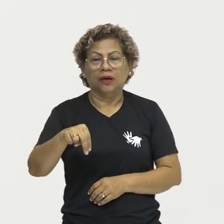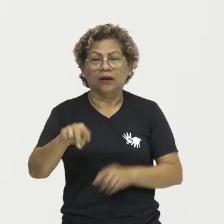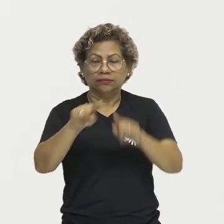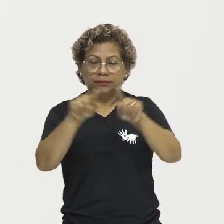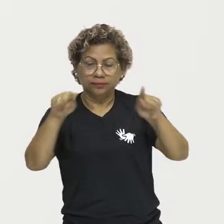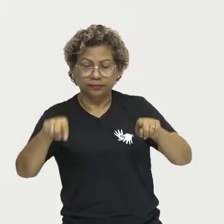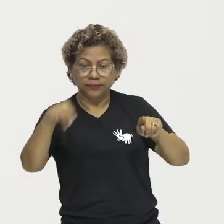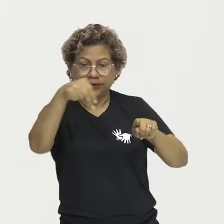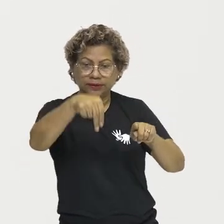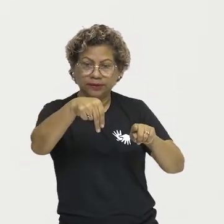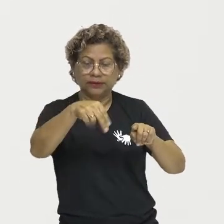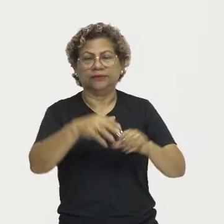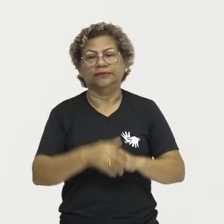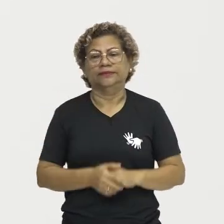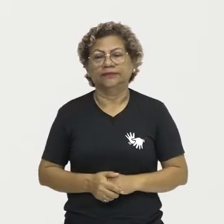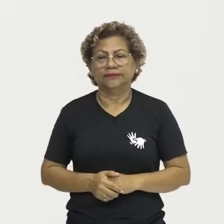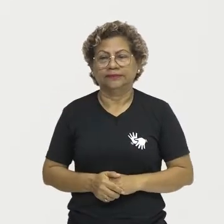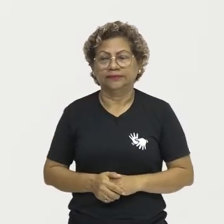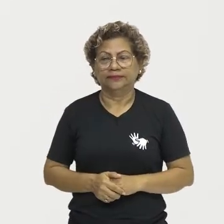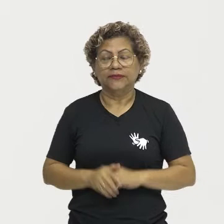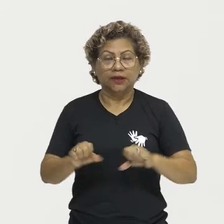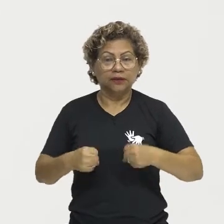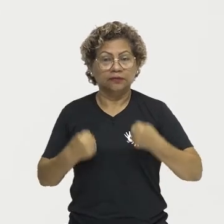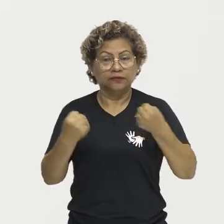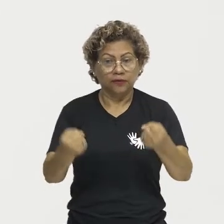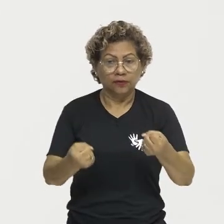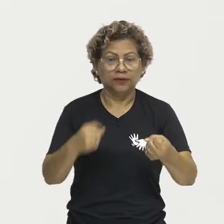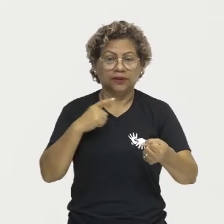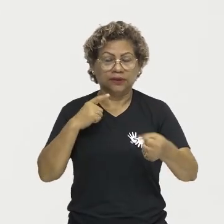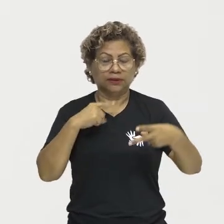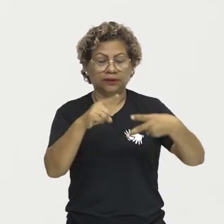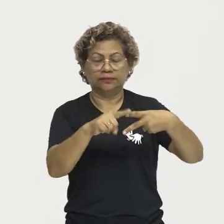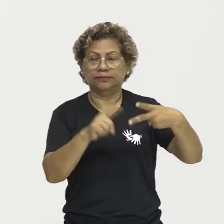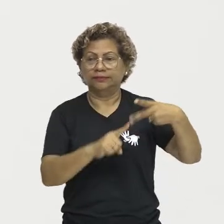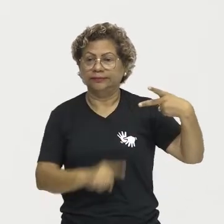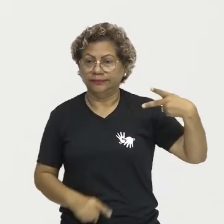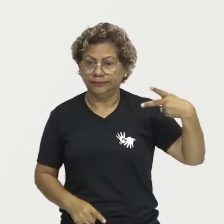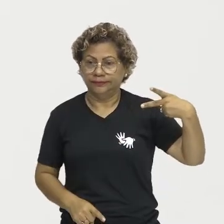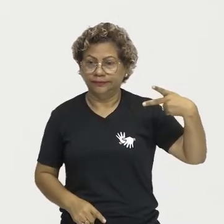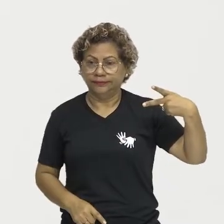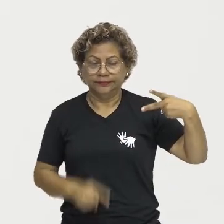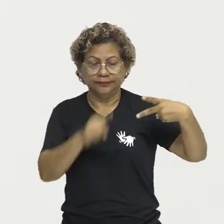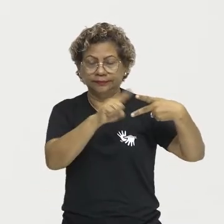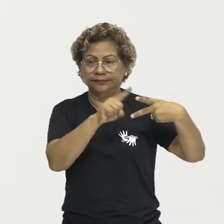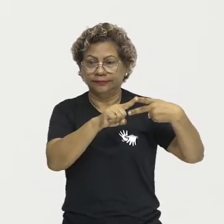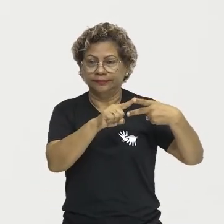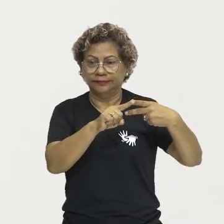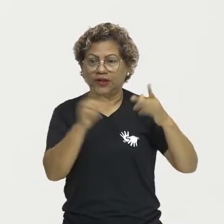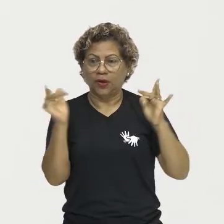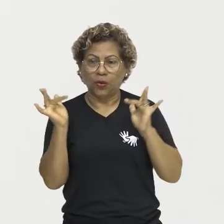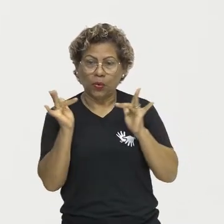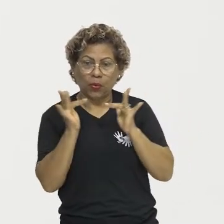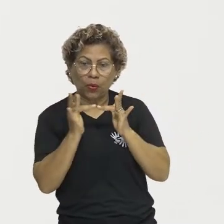grandeza vetorial. As forças podem ser de dois tipos. Elas podem ser de contato, que são aquelas que